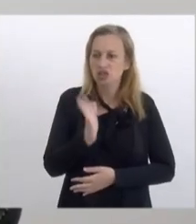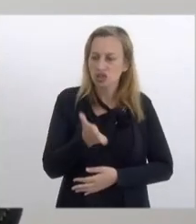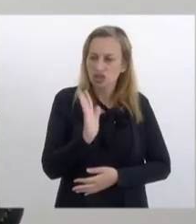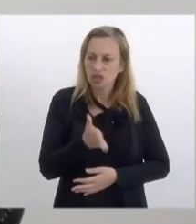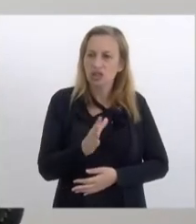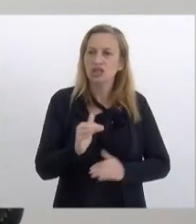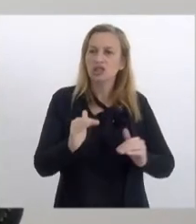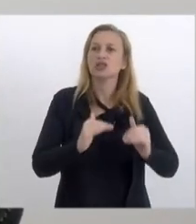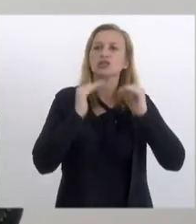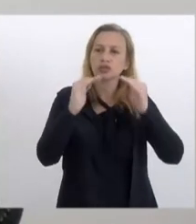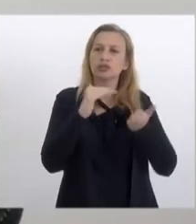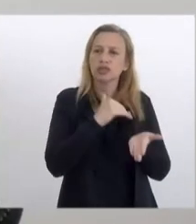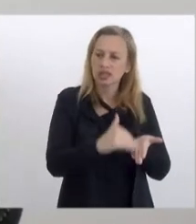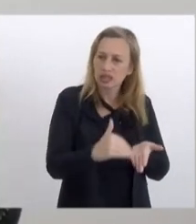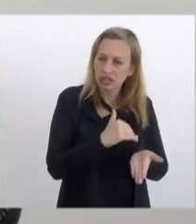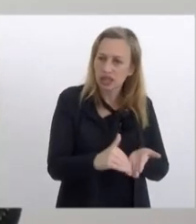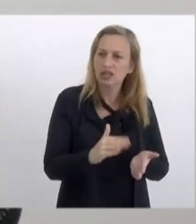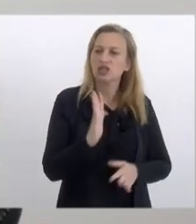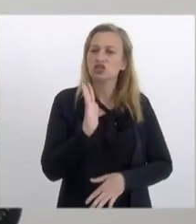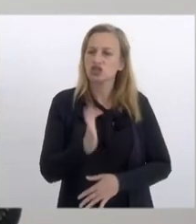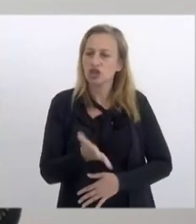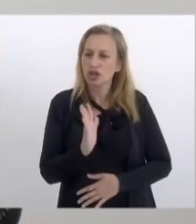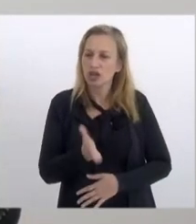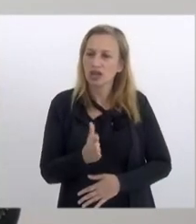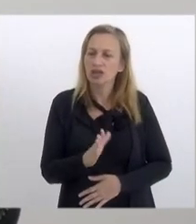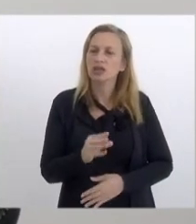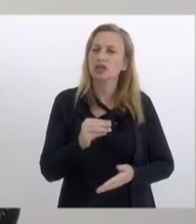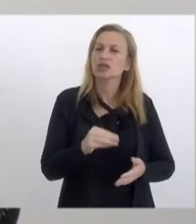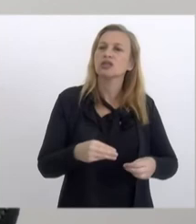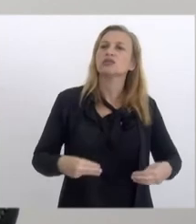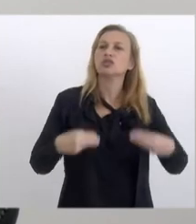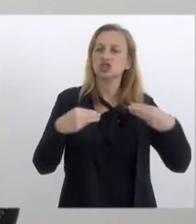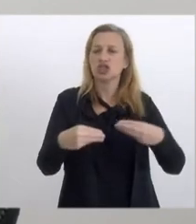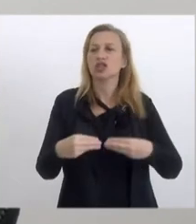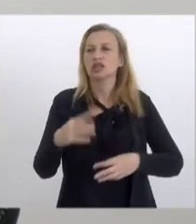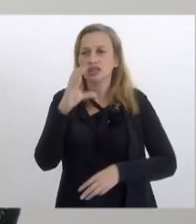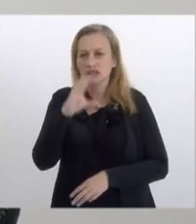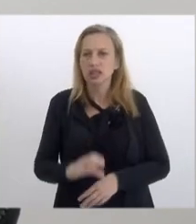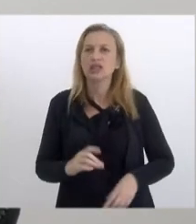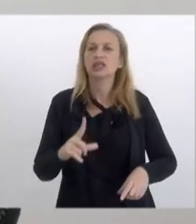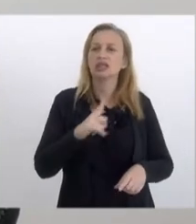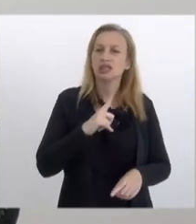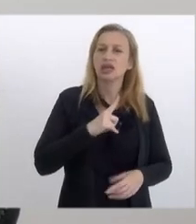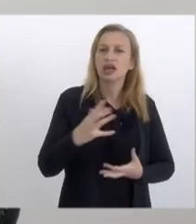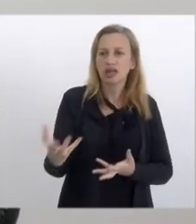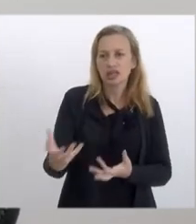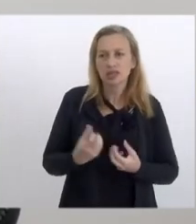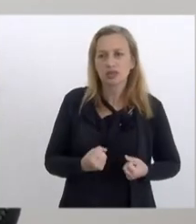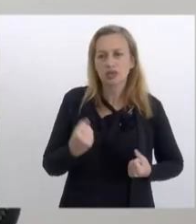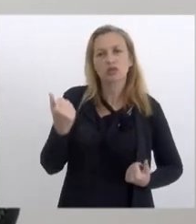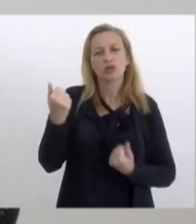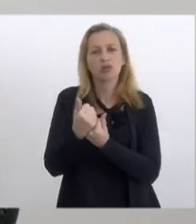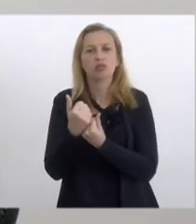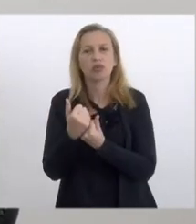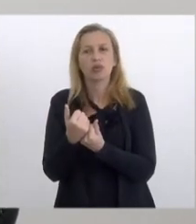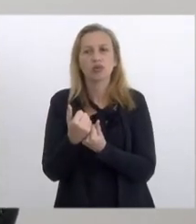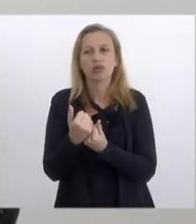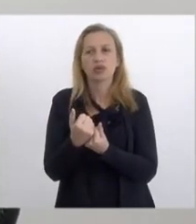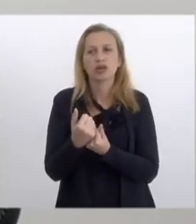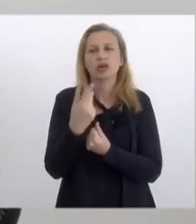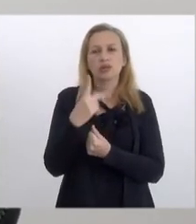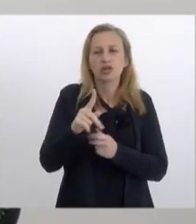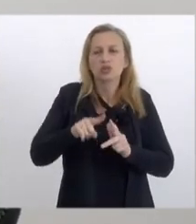na subsecretaria, já é credenciada no Ministério da Cidadania e tem recebido um amparo direcionamento para a